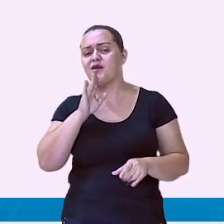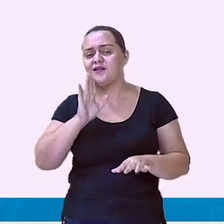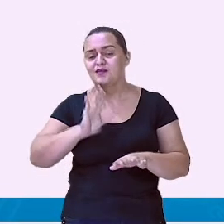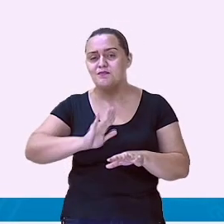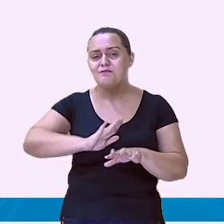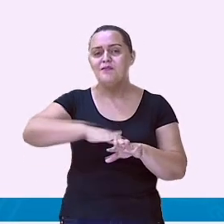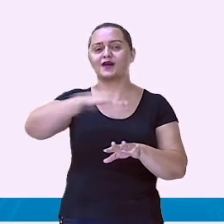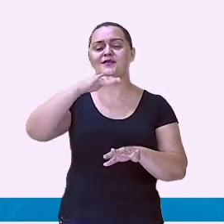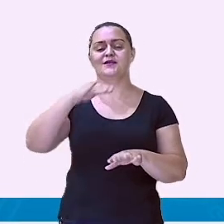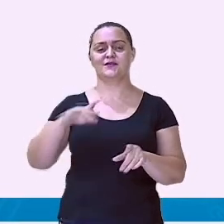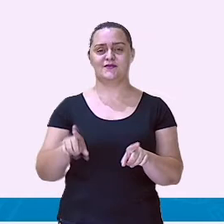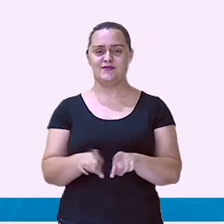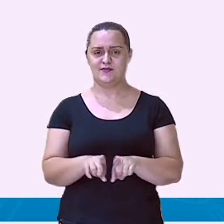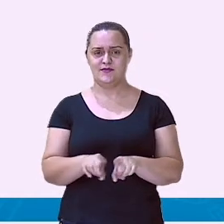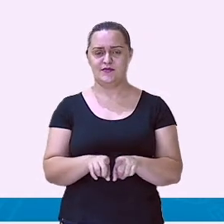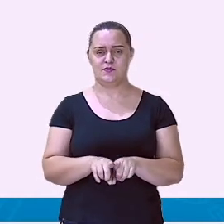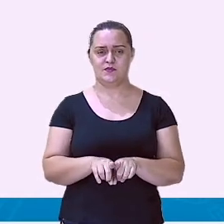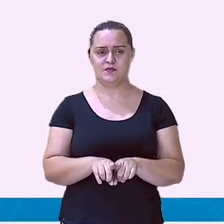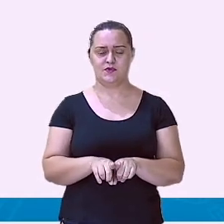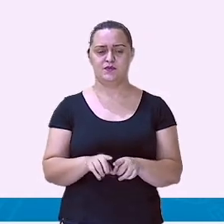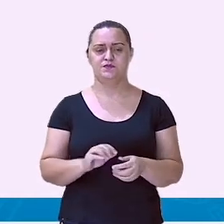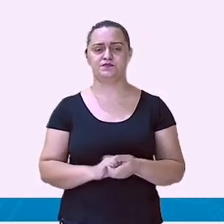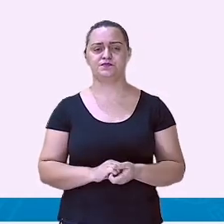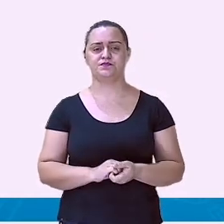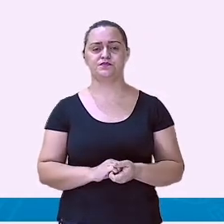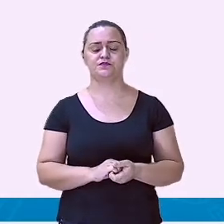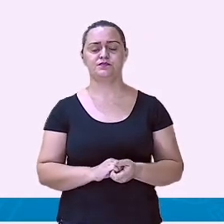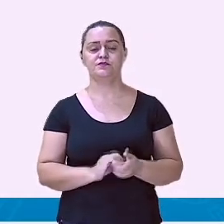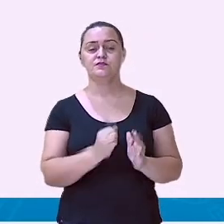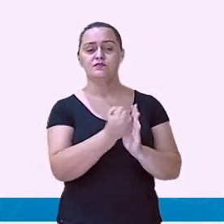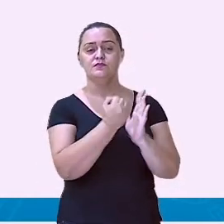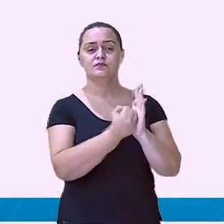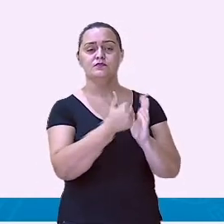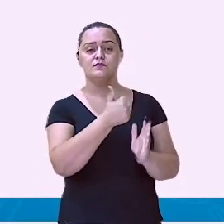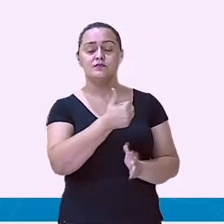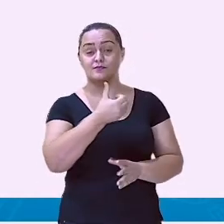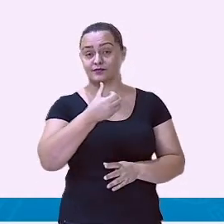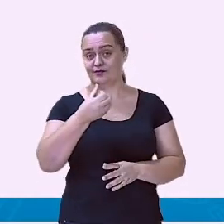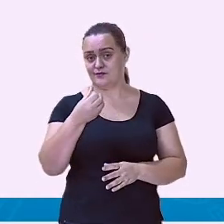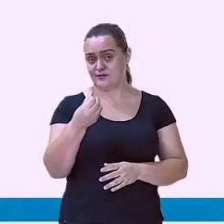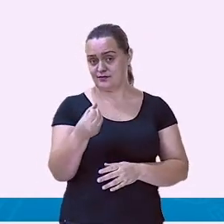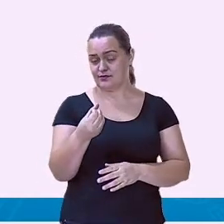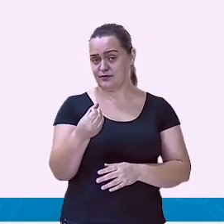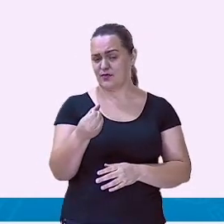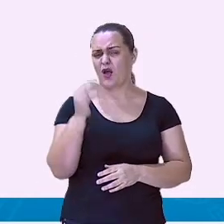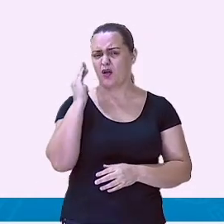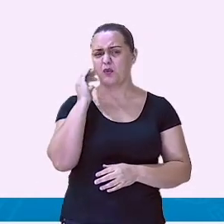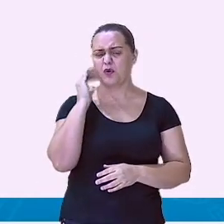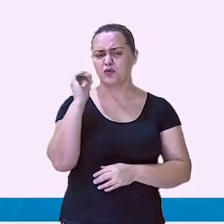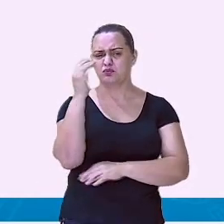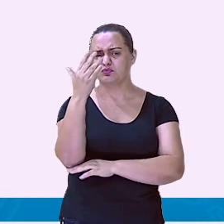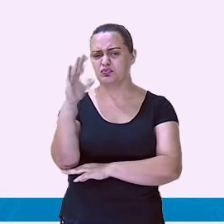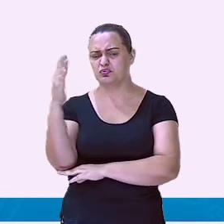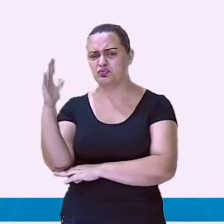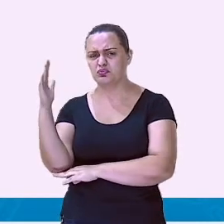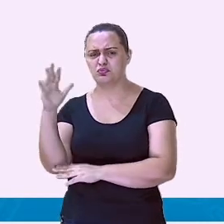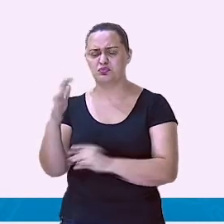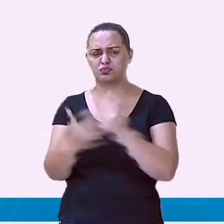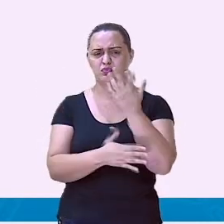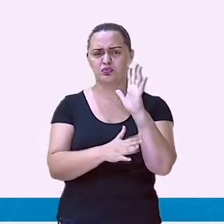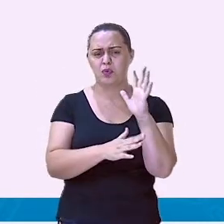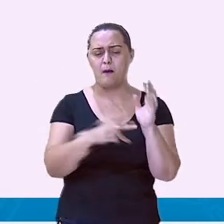Ok? No século XVI, além da exploração do pau-brasil, a produção de